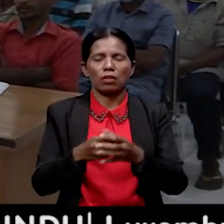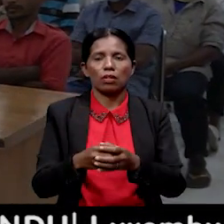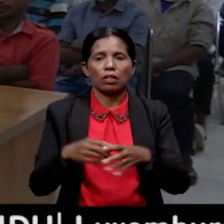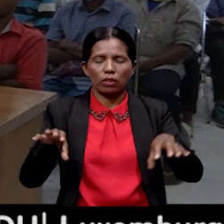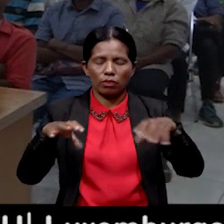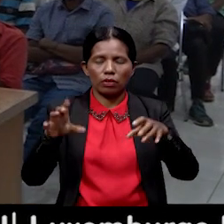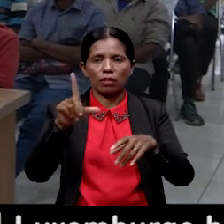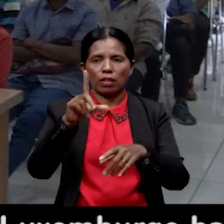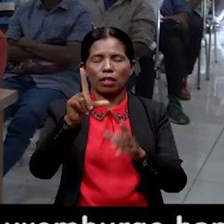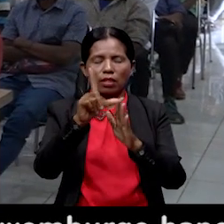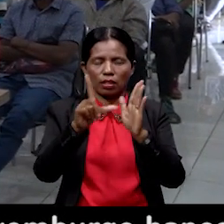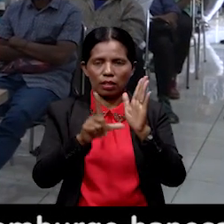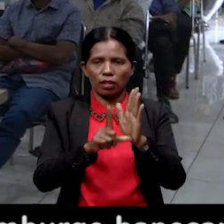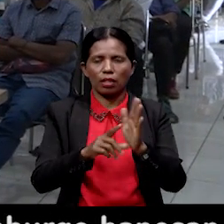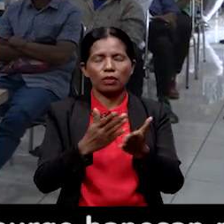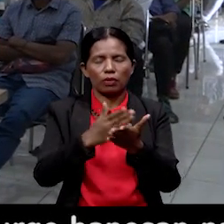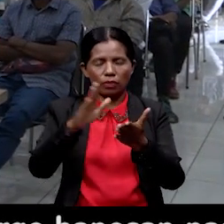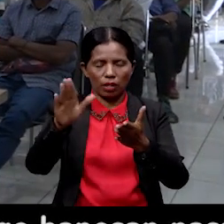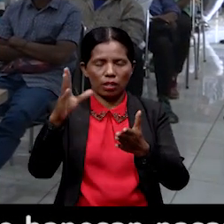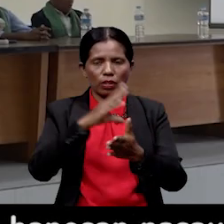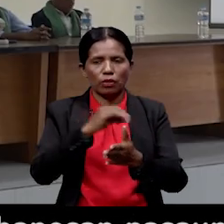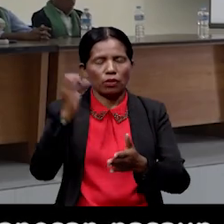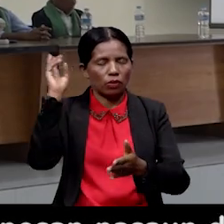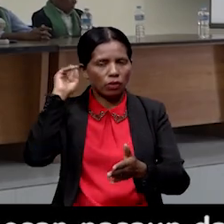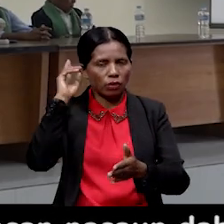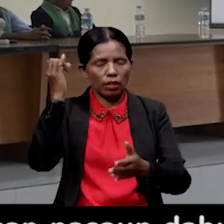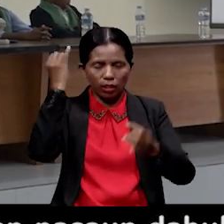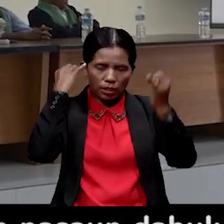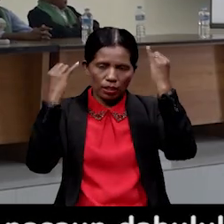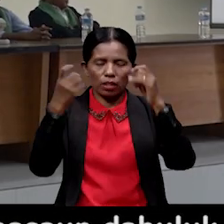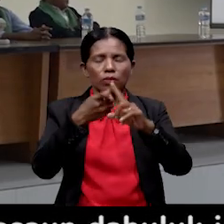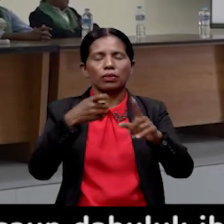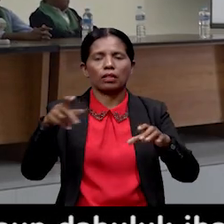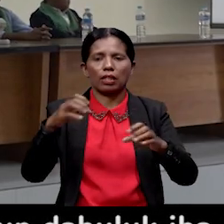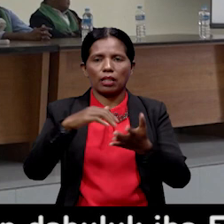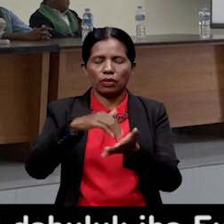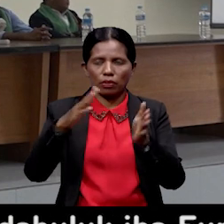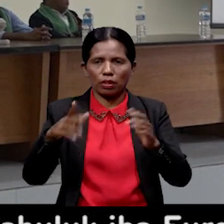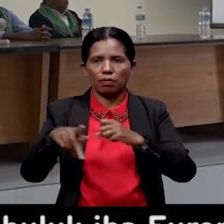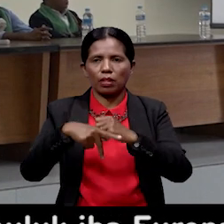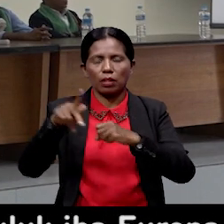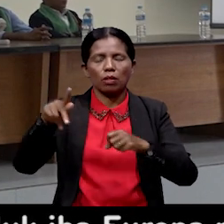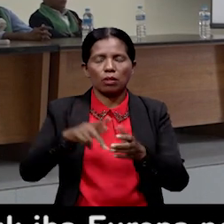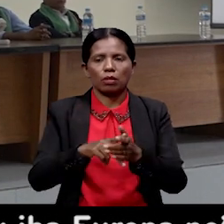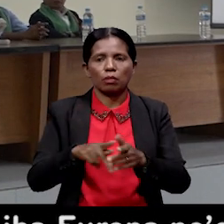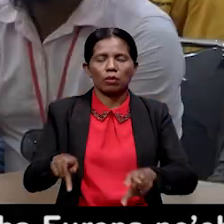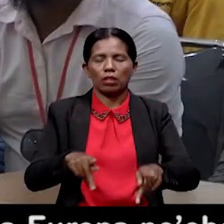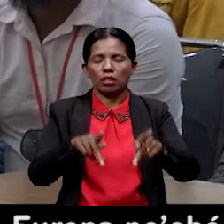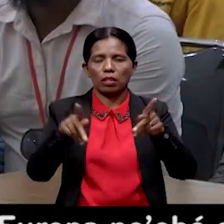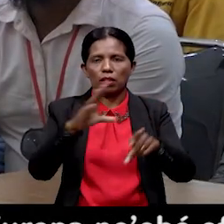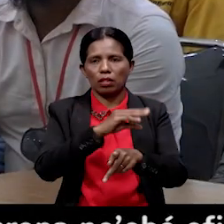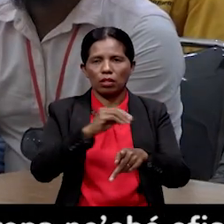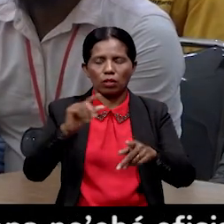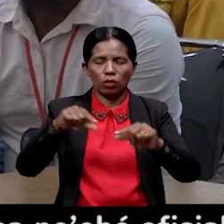Objetivo do seminário é atufar na rona ideia do estudante, partidos políticos, sociedade civil, grupo